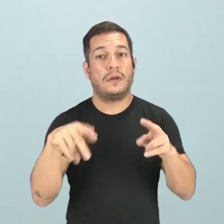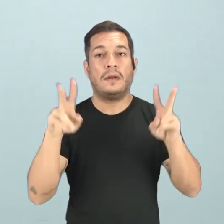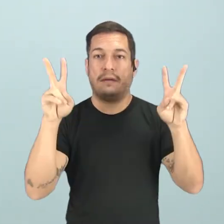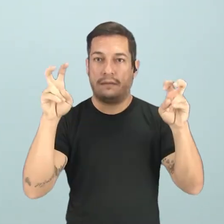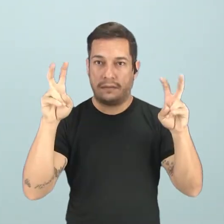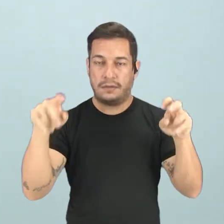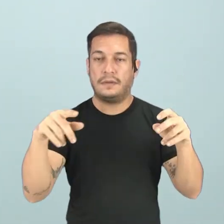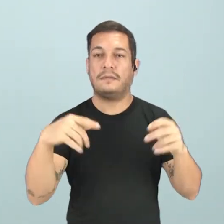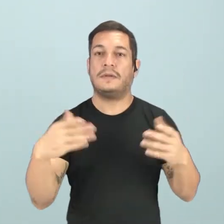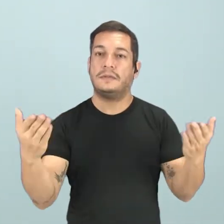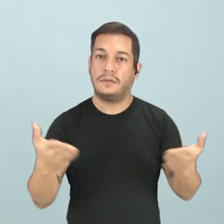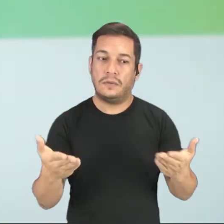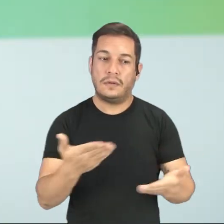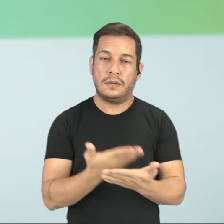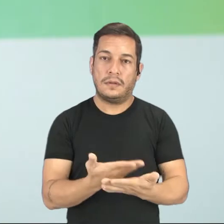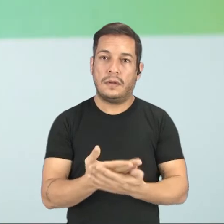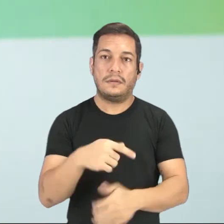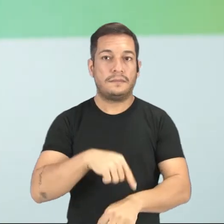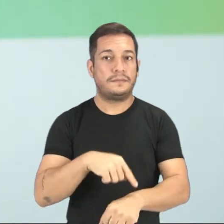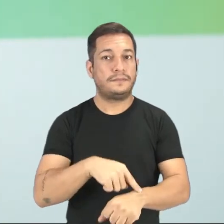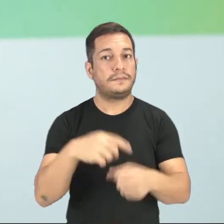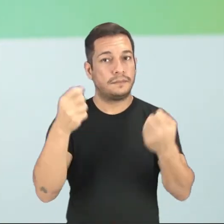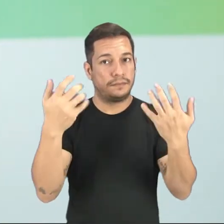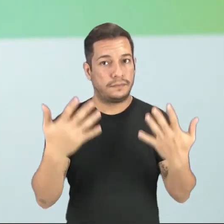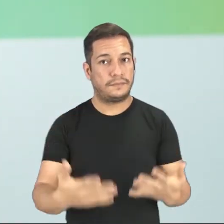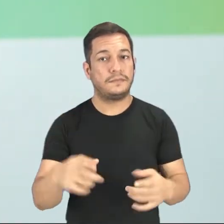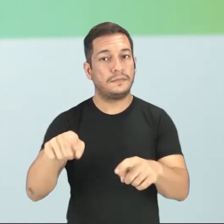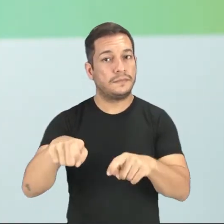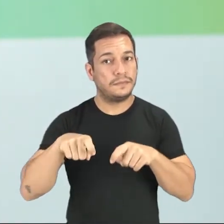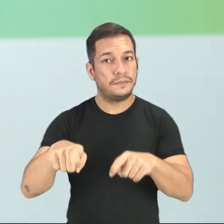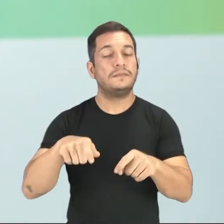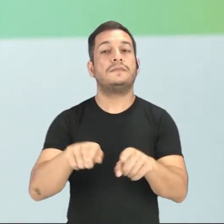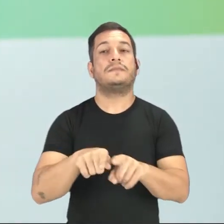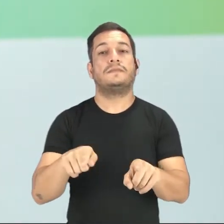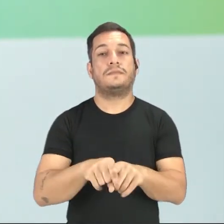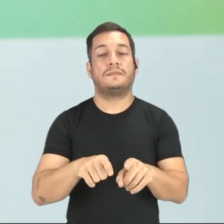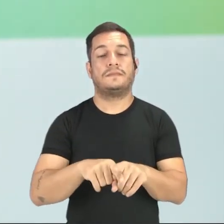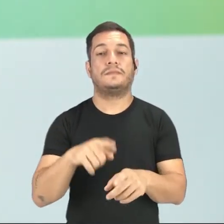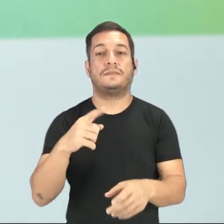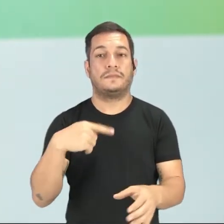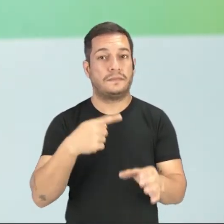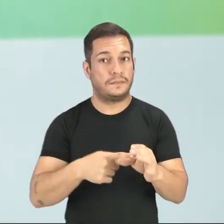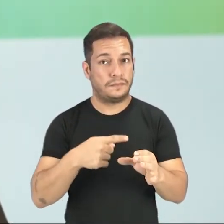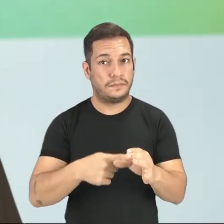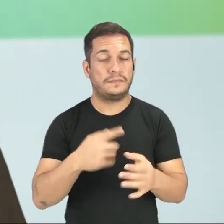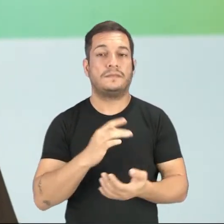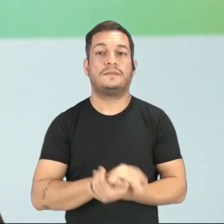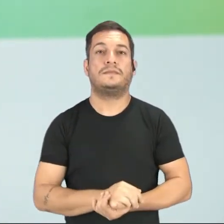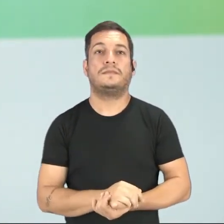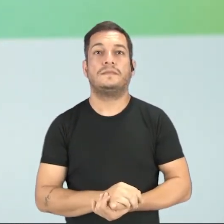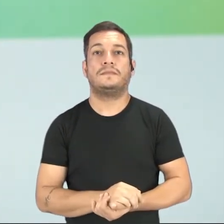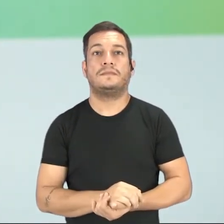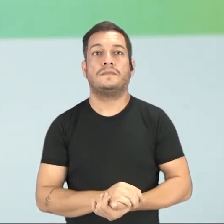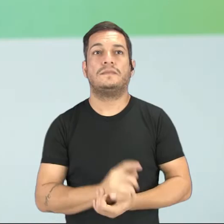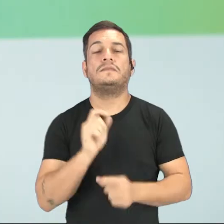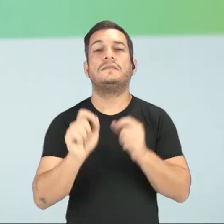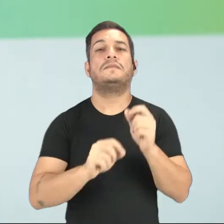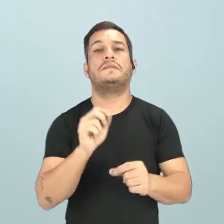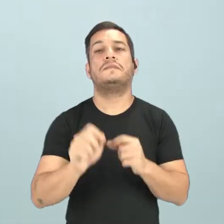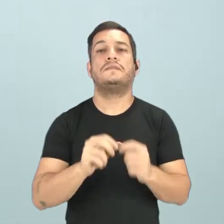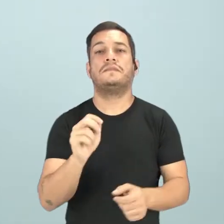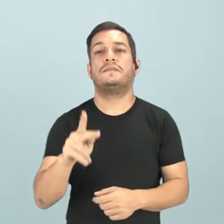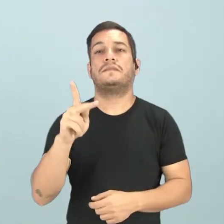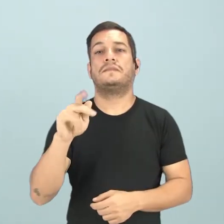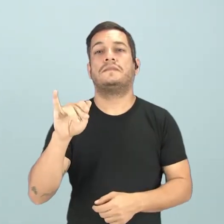tema dessa aula neste momento, né? Vamos falar sobre paisagens rurais e paisagem urbana. O que é uma